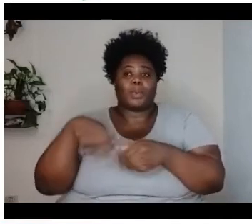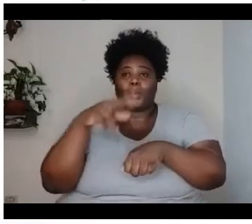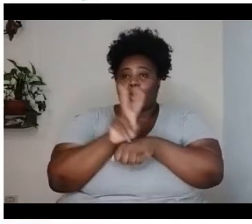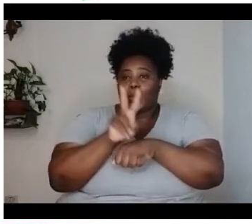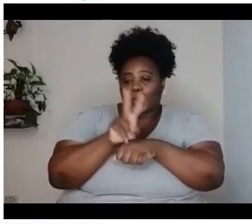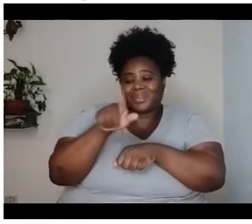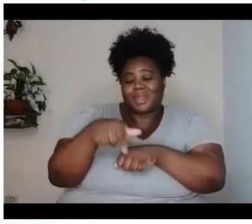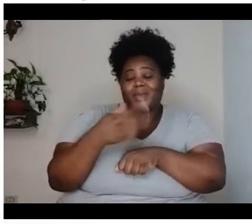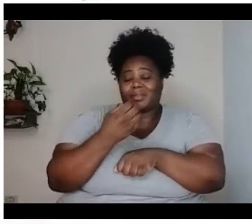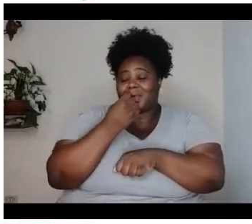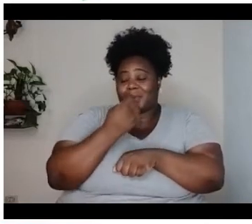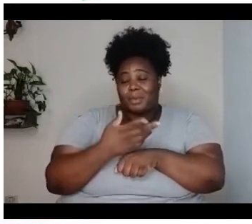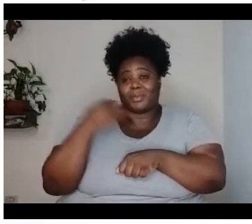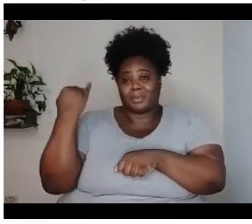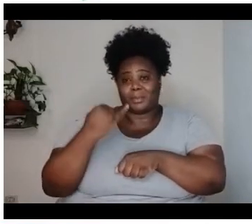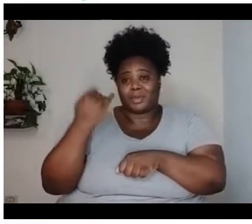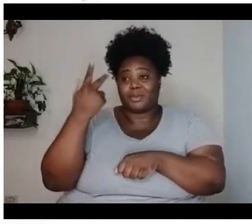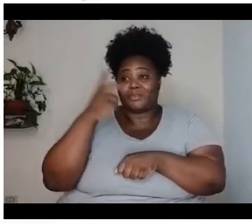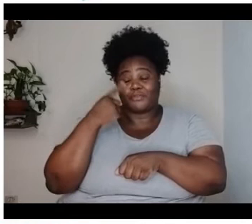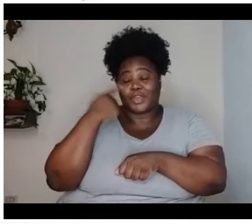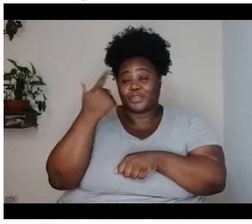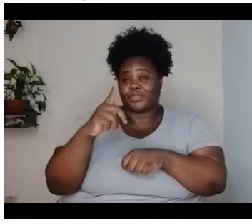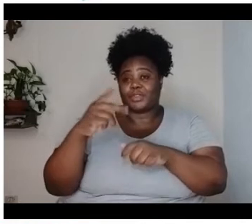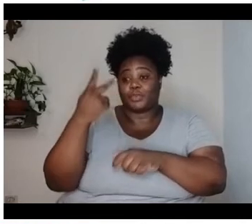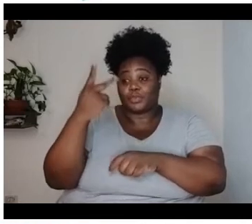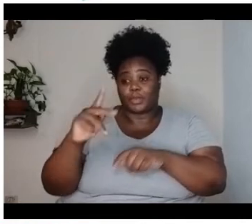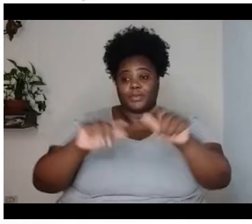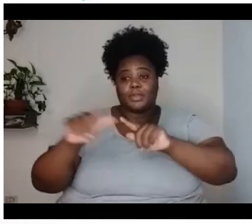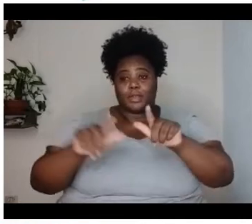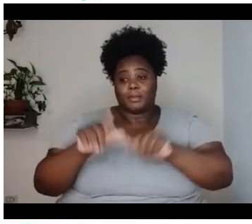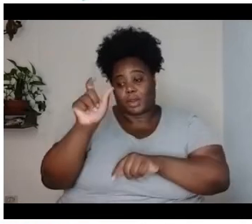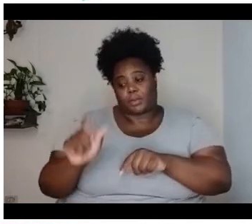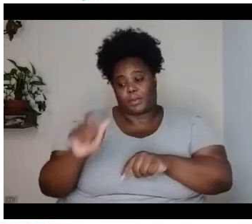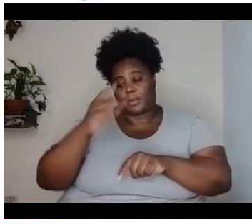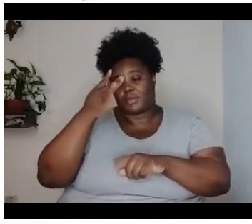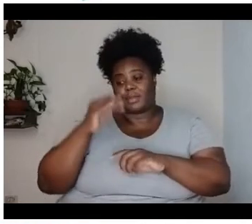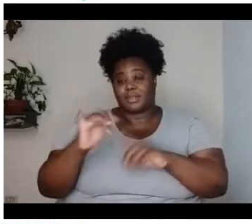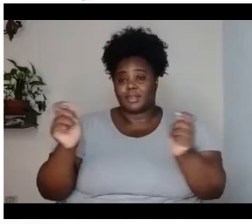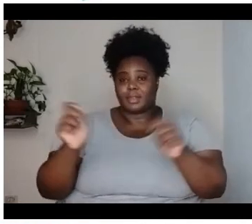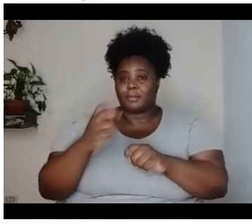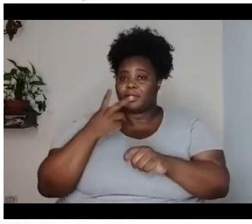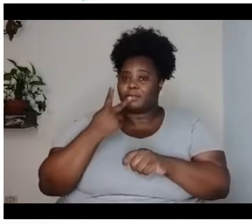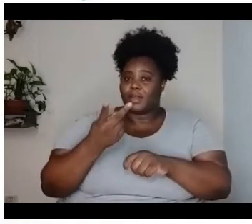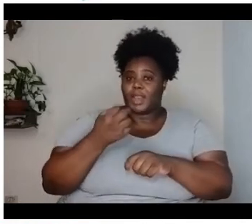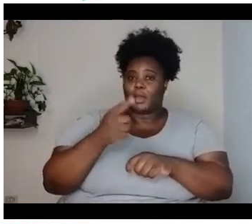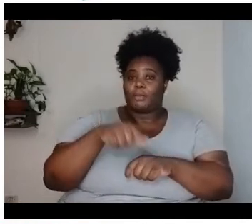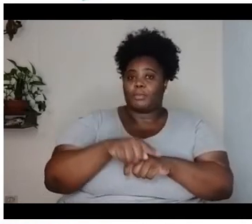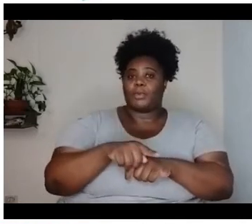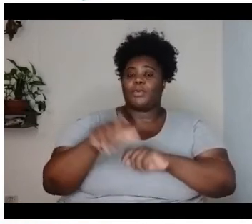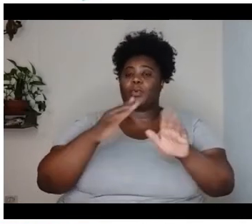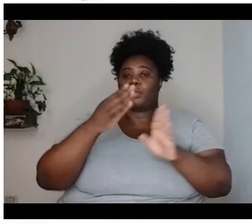parte que eu vejo muito no seu trabalho, você como pessoa, assim. Então, se puder comentar um pouquinho, sim, senhor, o